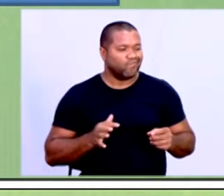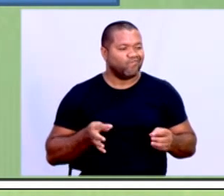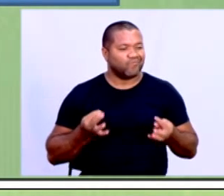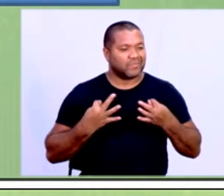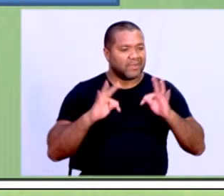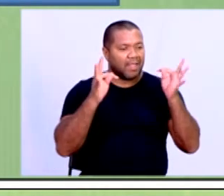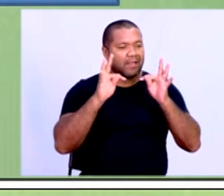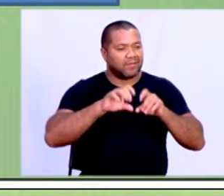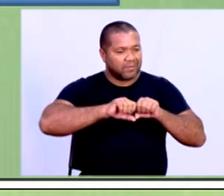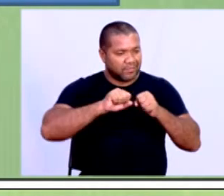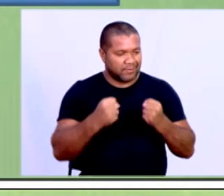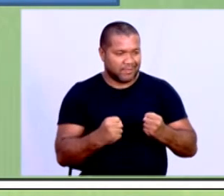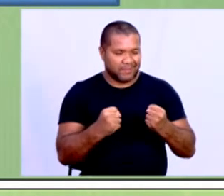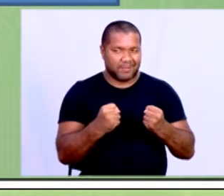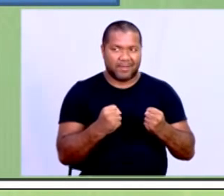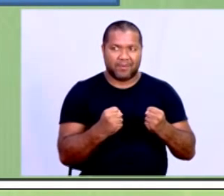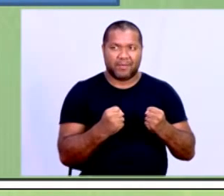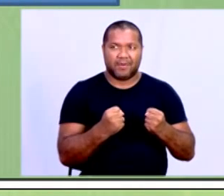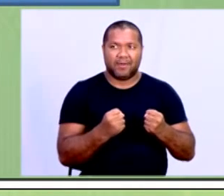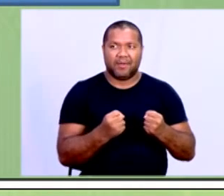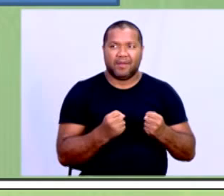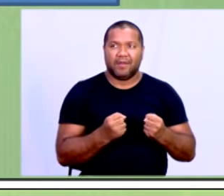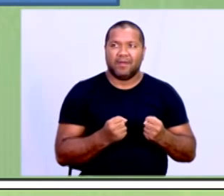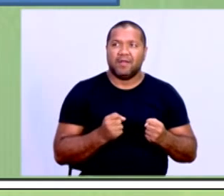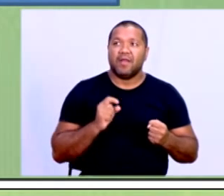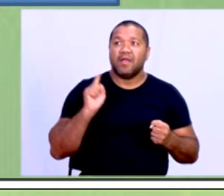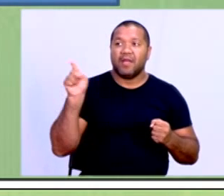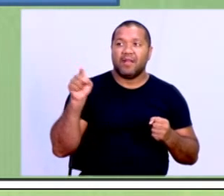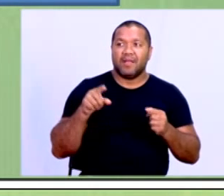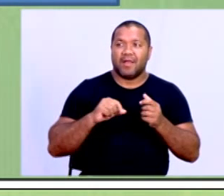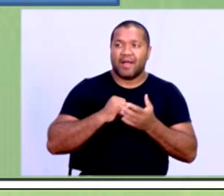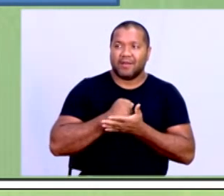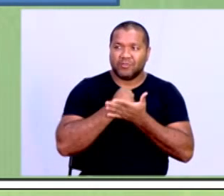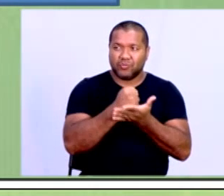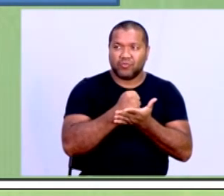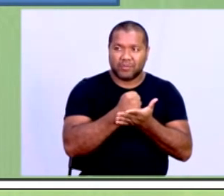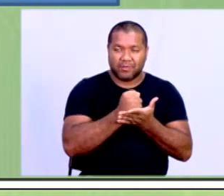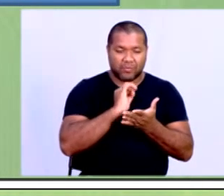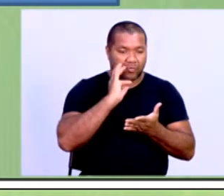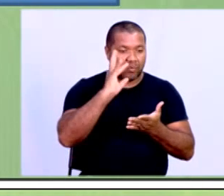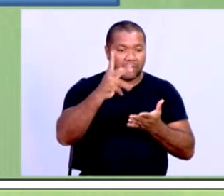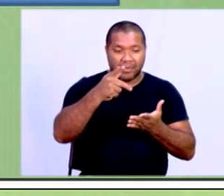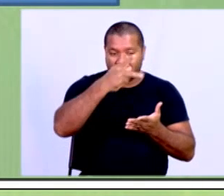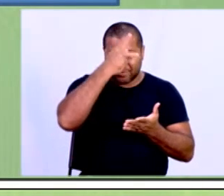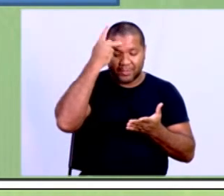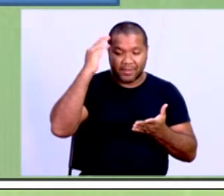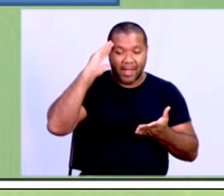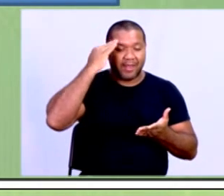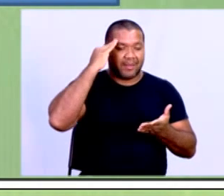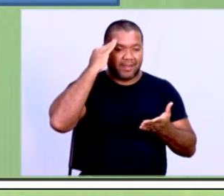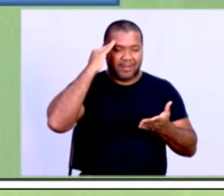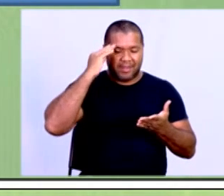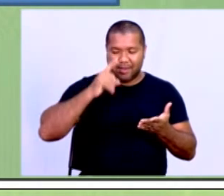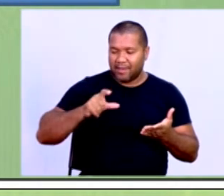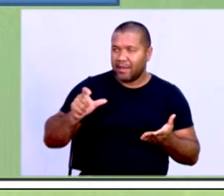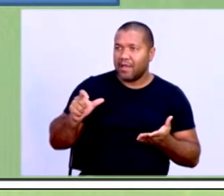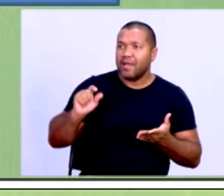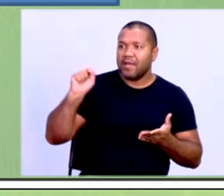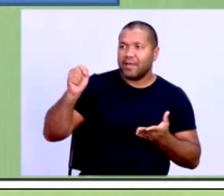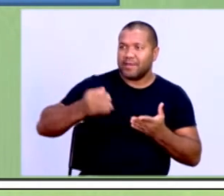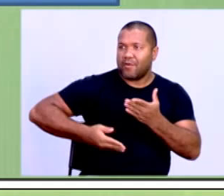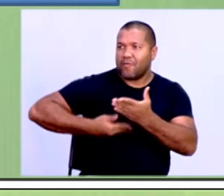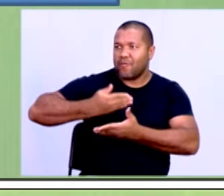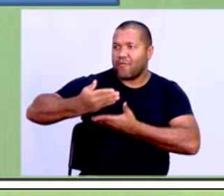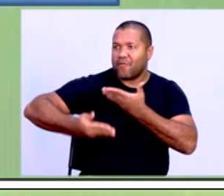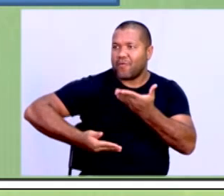sistema, do projeto. Ele ajuda todos os envolvidos a entender e abraçar os valores. É o